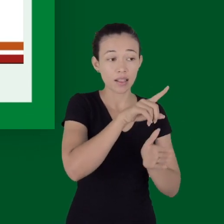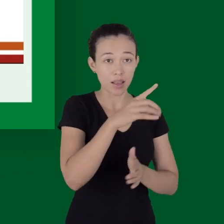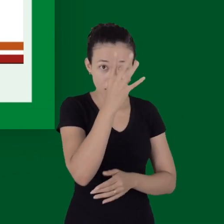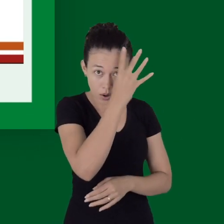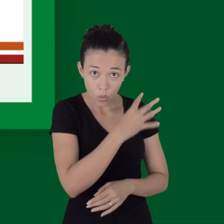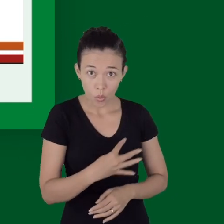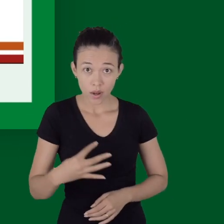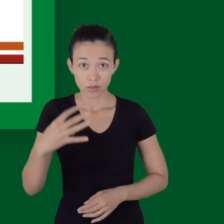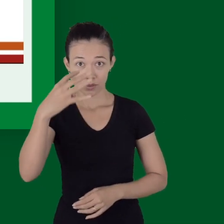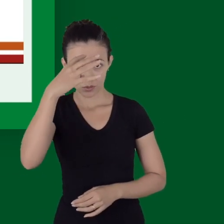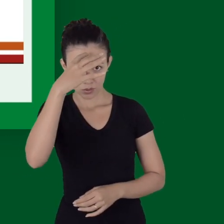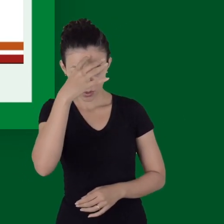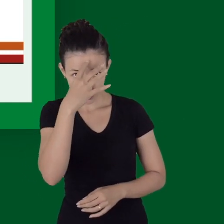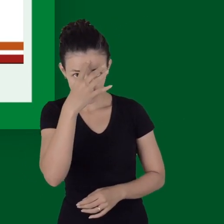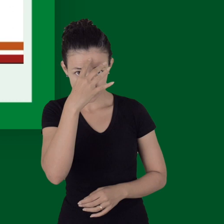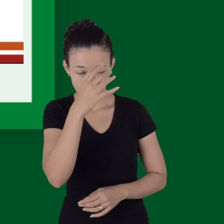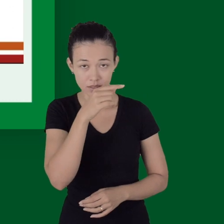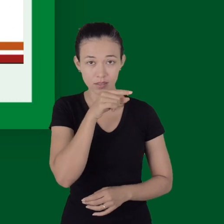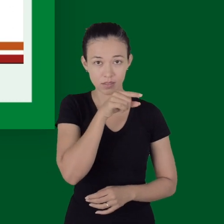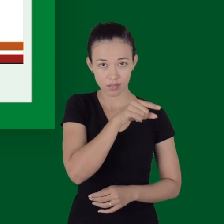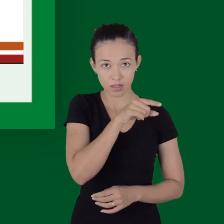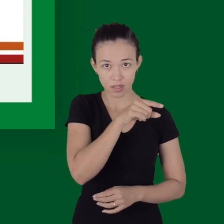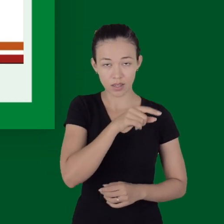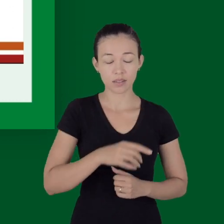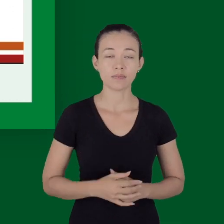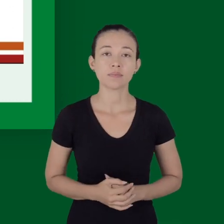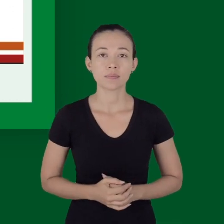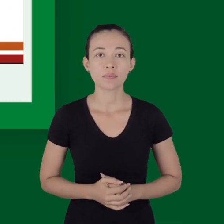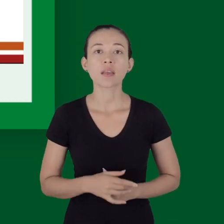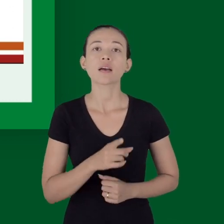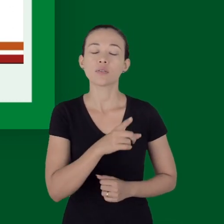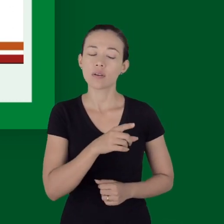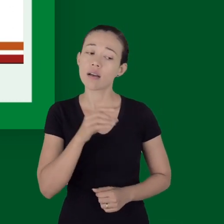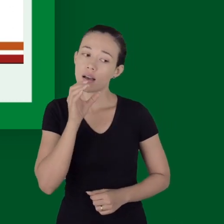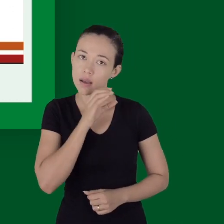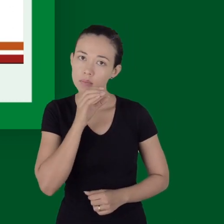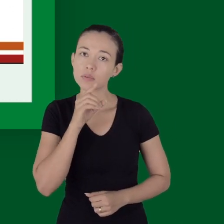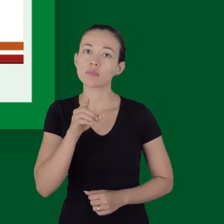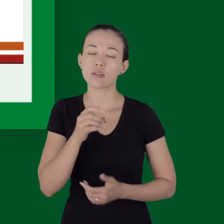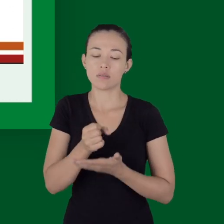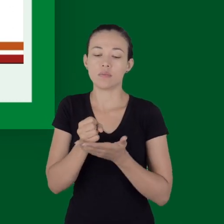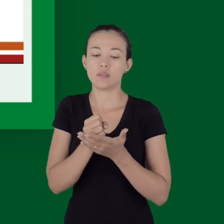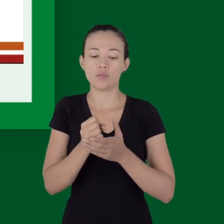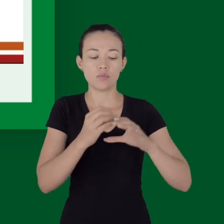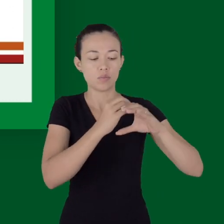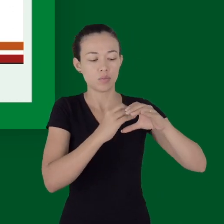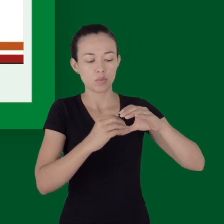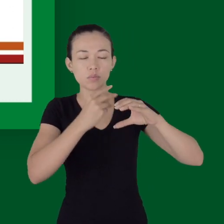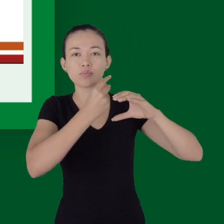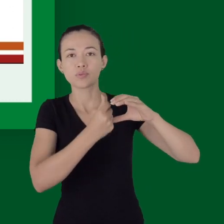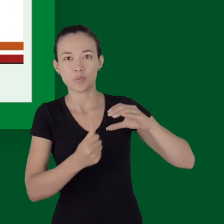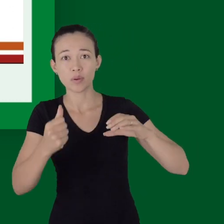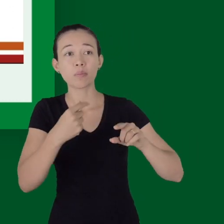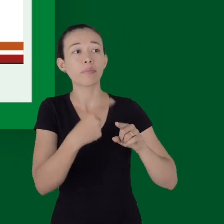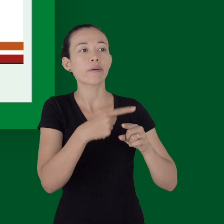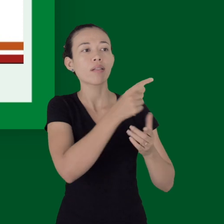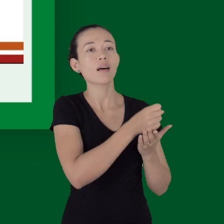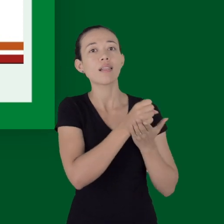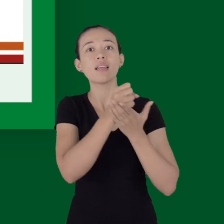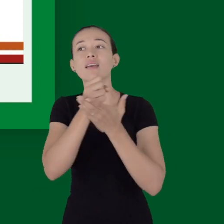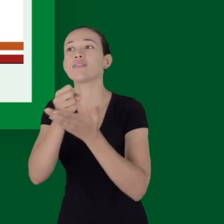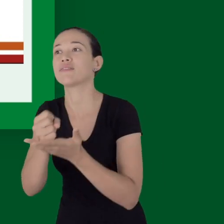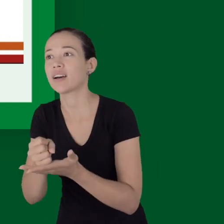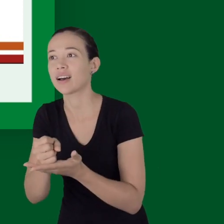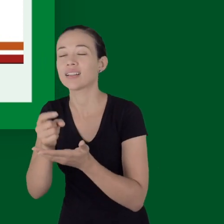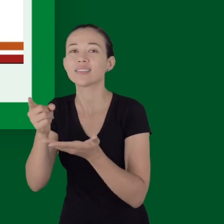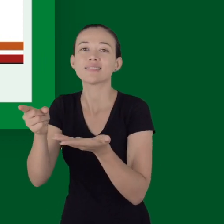se for nesse tempo aí, chegar até 4 horas, a gente encaminha direto para o hospital de base para avaliar a trombólise. Transporte aéreo, a gente vai